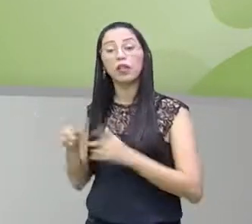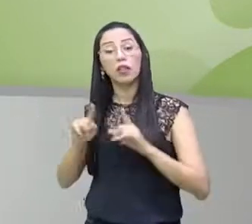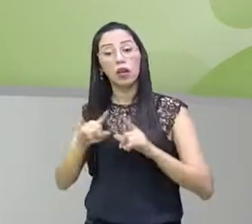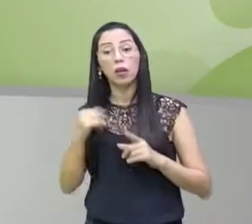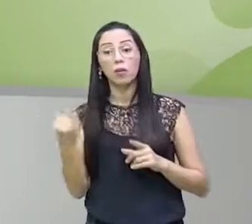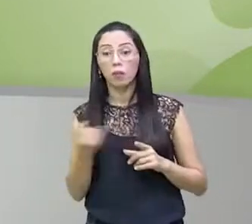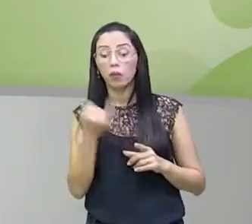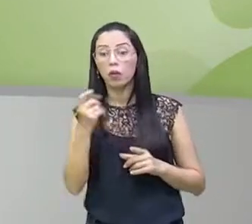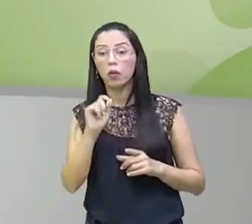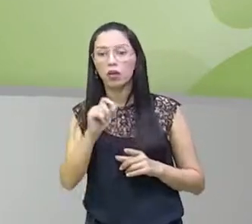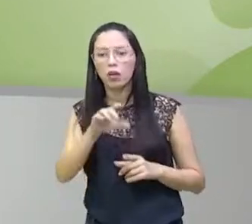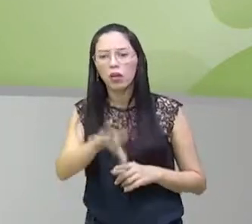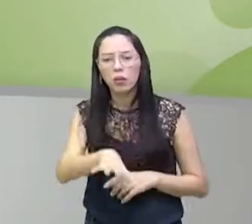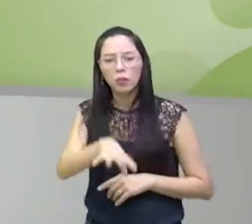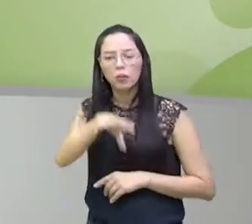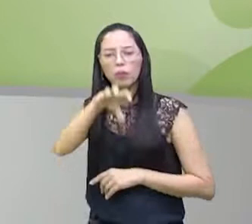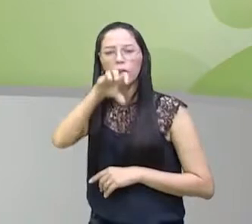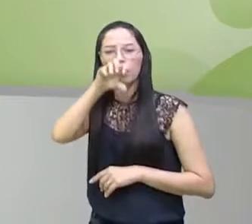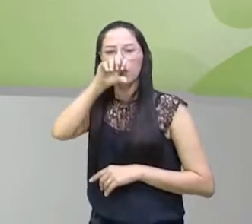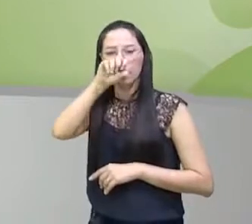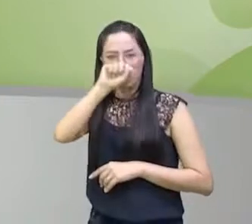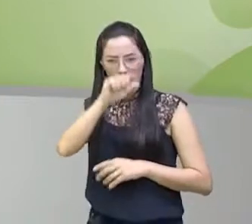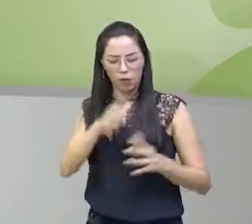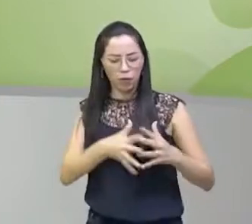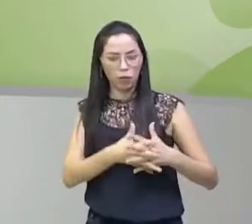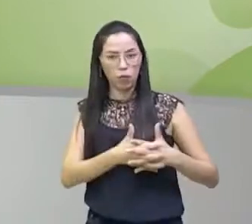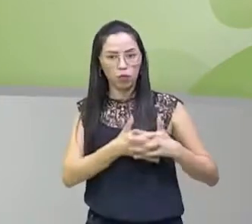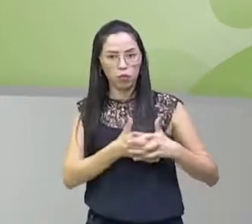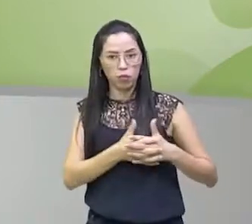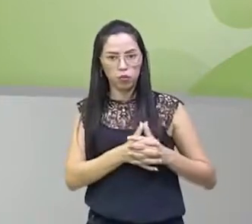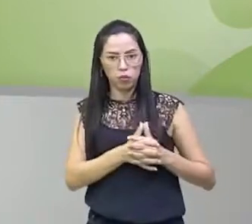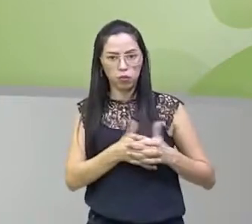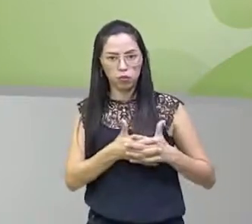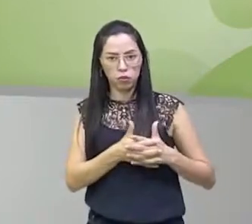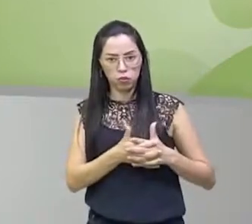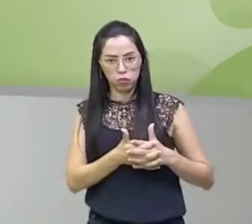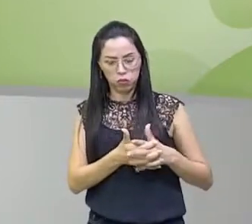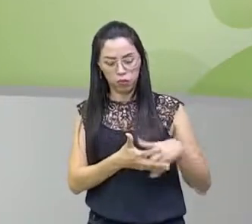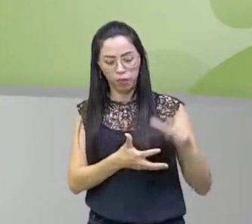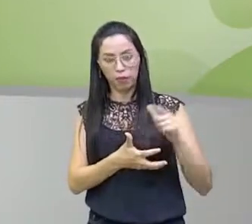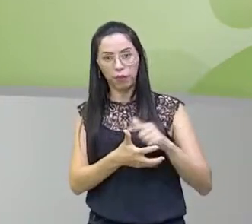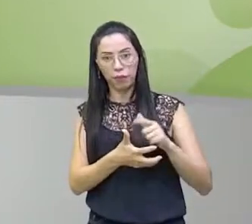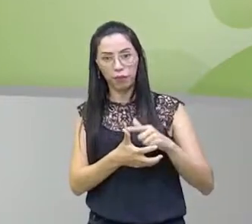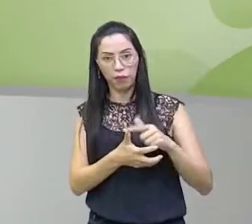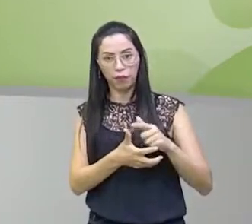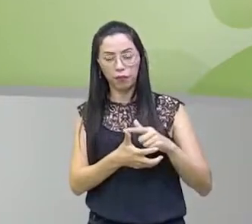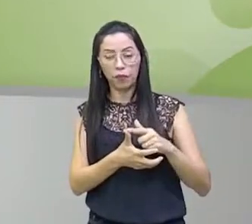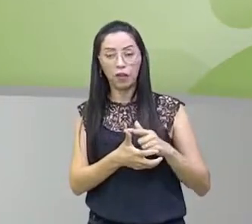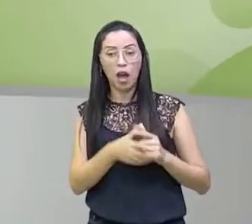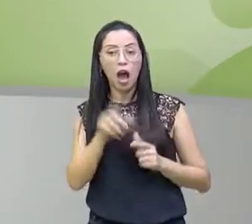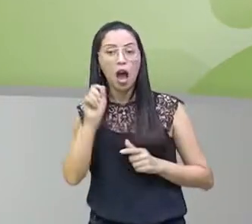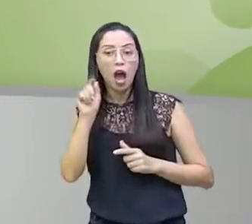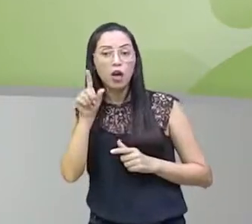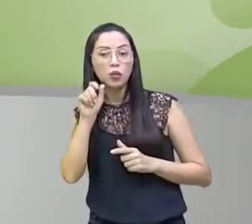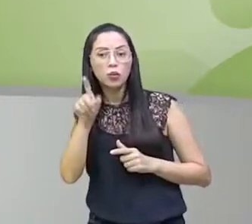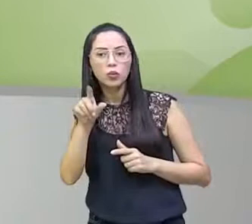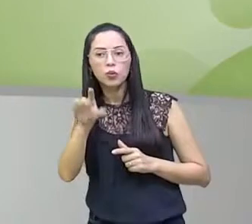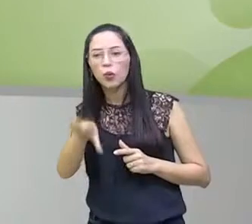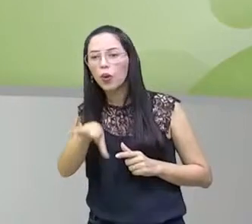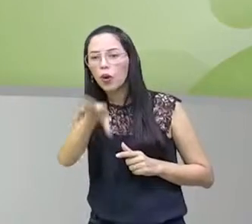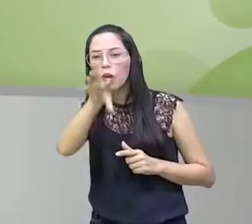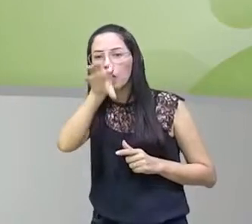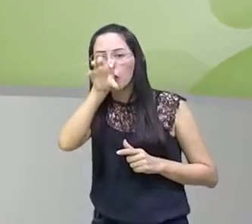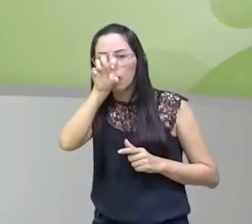o sangue oxigenado por essa parte azul. Ele entra e ele sai por essa parte vermelha aqui, como vocês estão vendo, que faz com